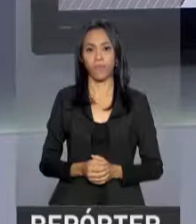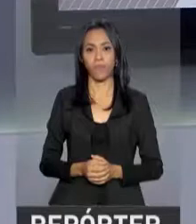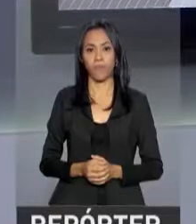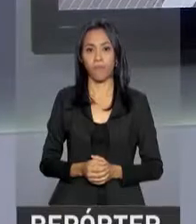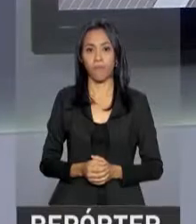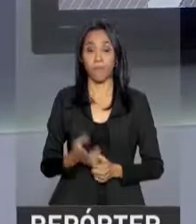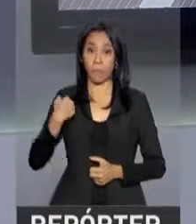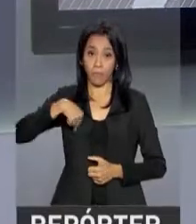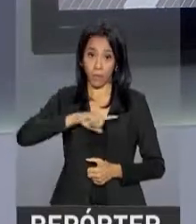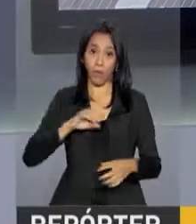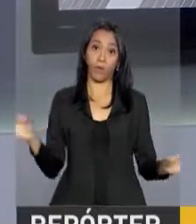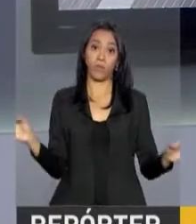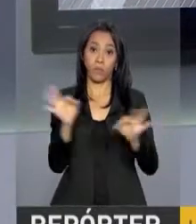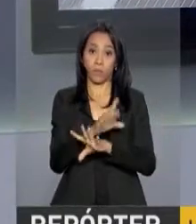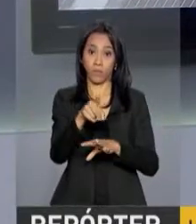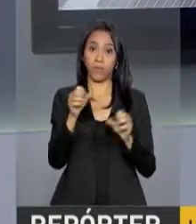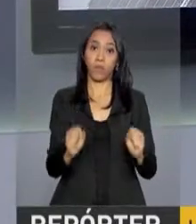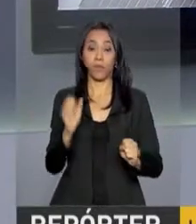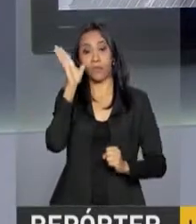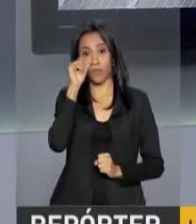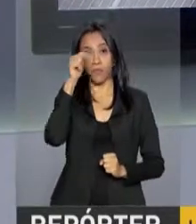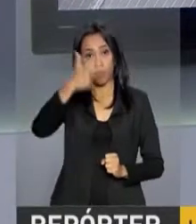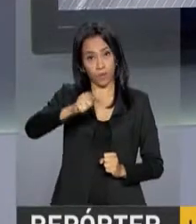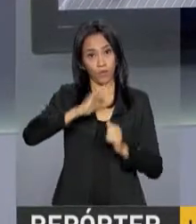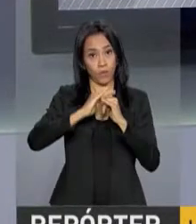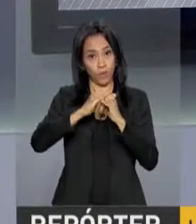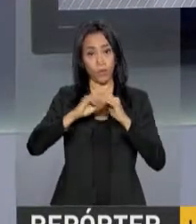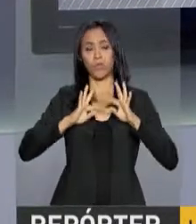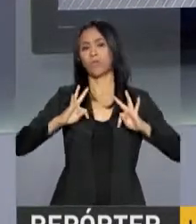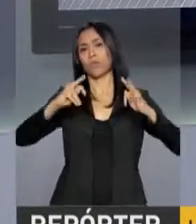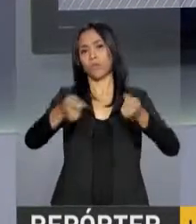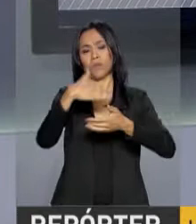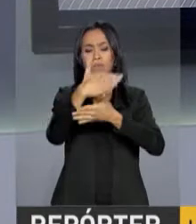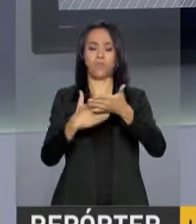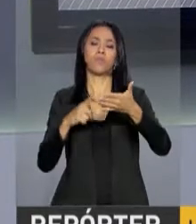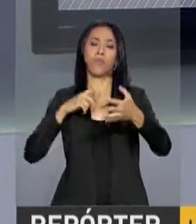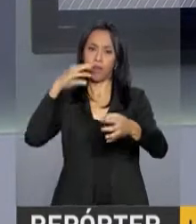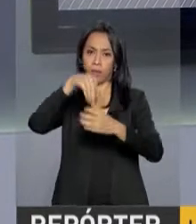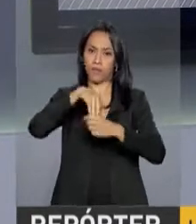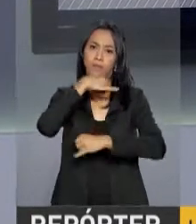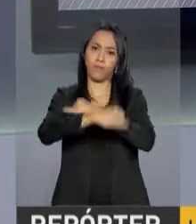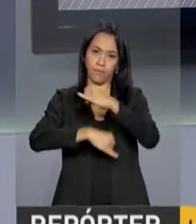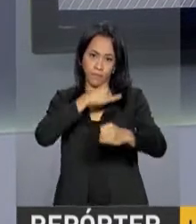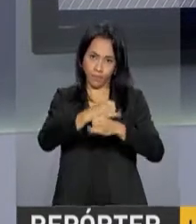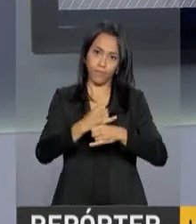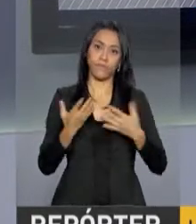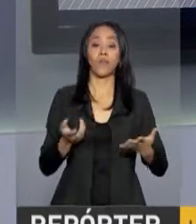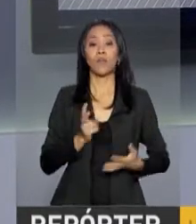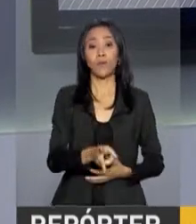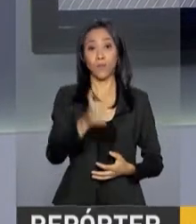nós ficamos por aqui você pode rever as reportagens no youtube e toda nossa programação também está na página da nbr na